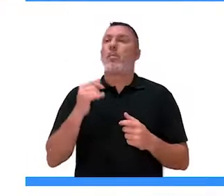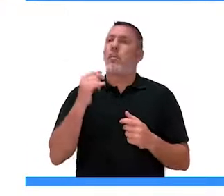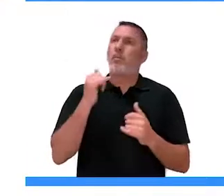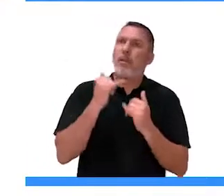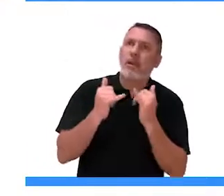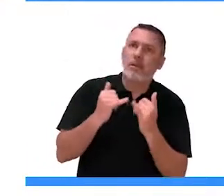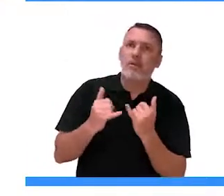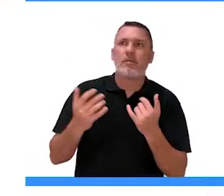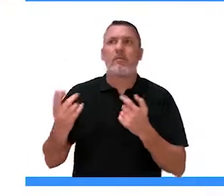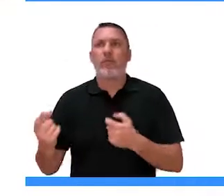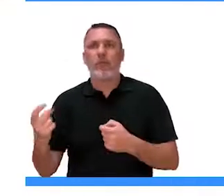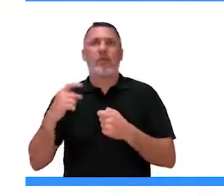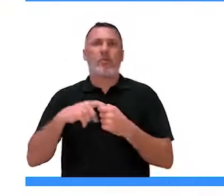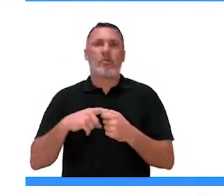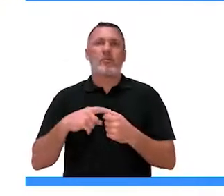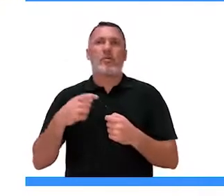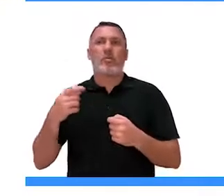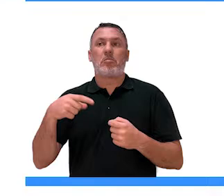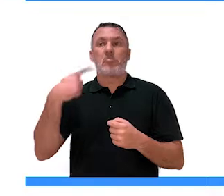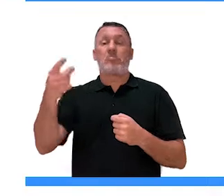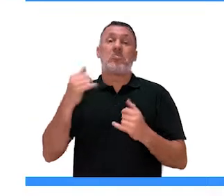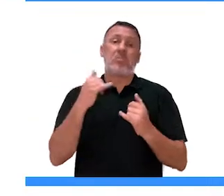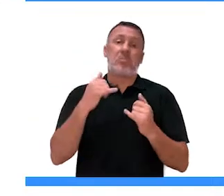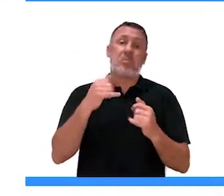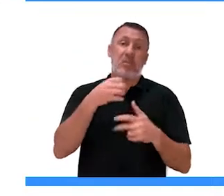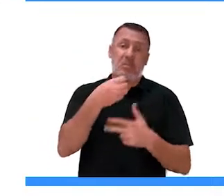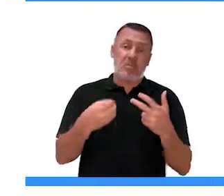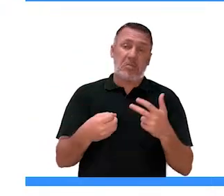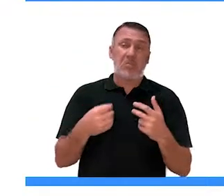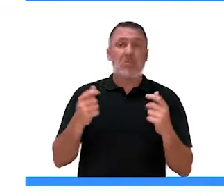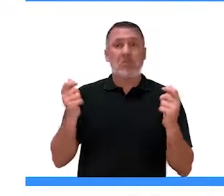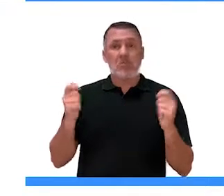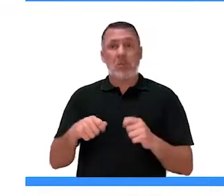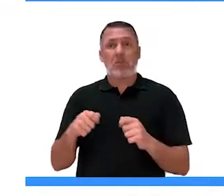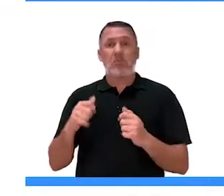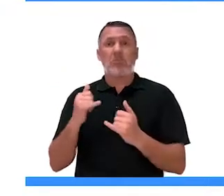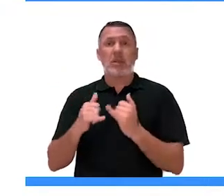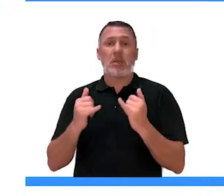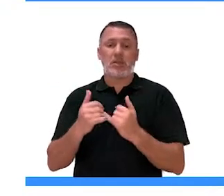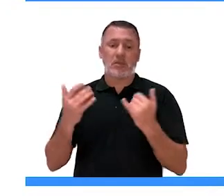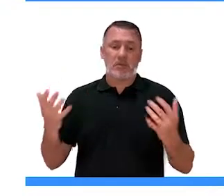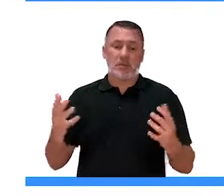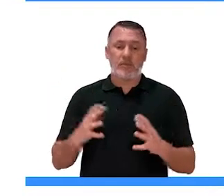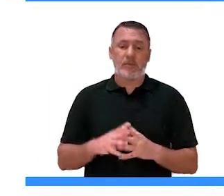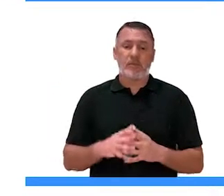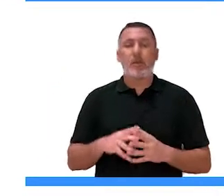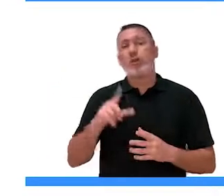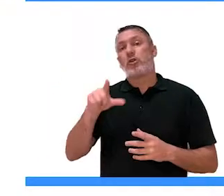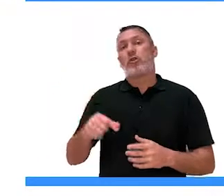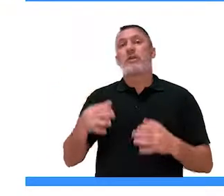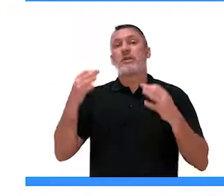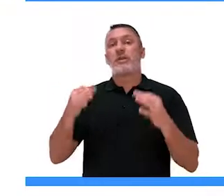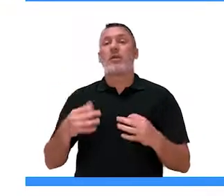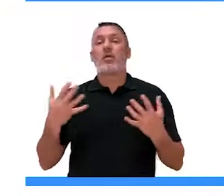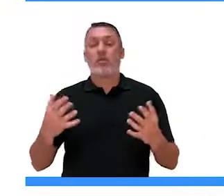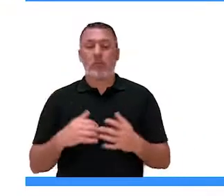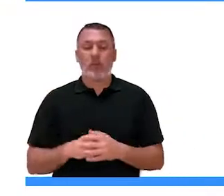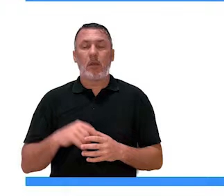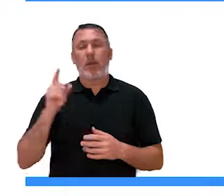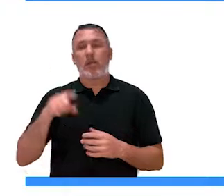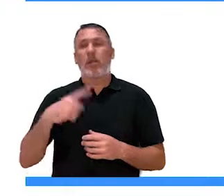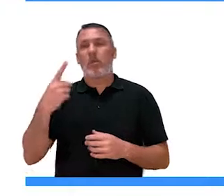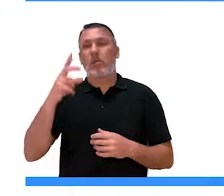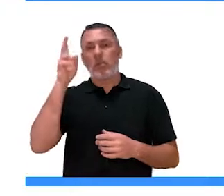A gente vai ter questões parecidas com essa nesse próximo Enem, tá? E aí, alternativa correta é